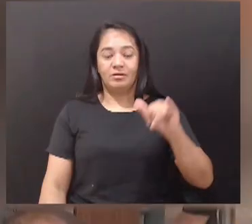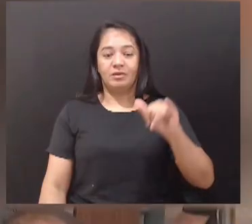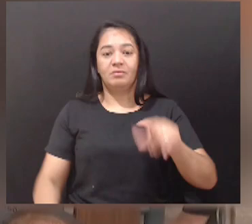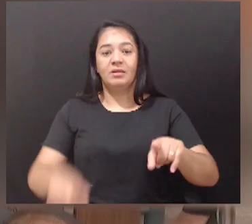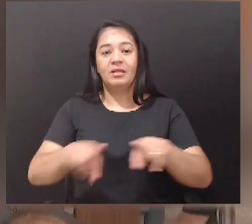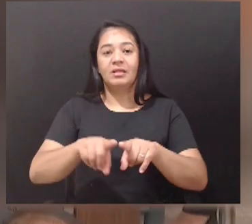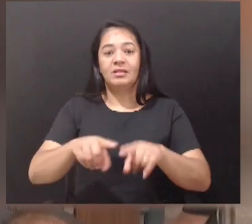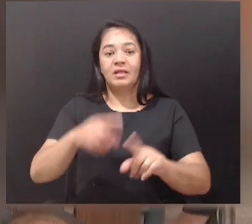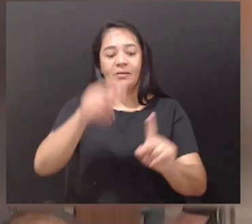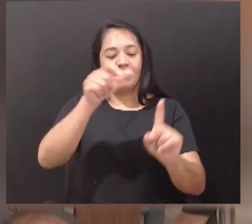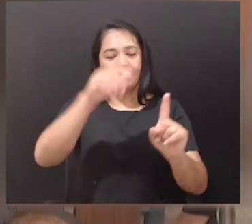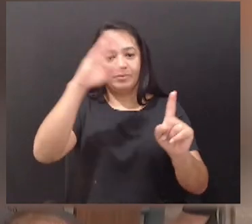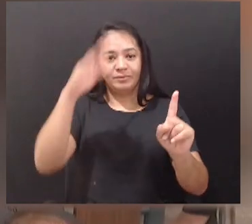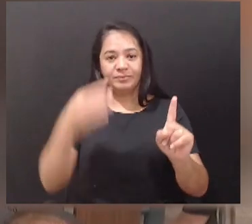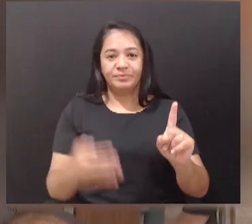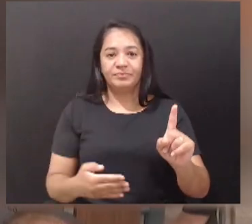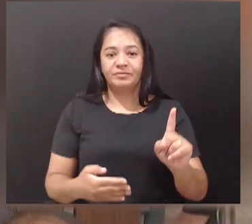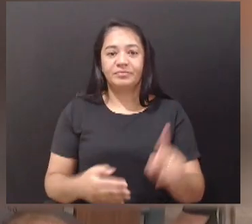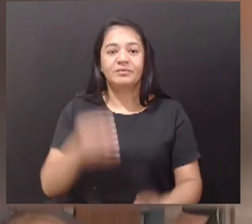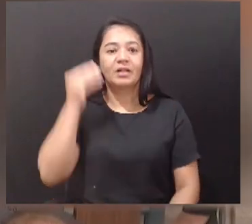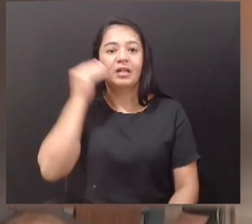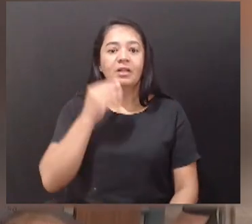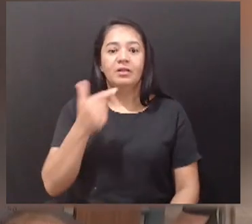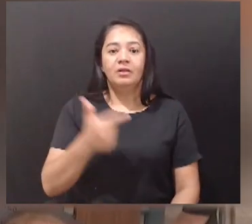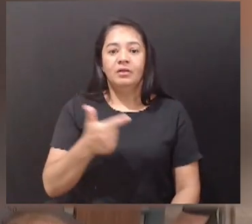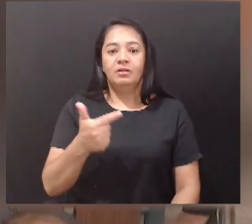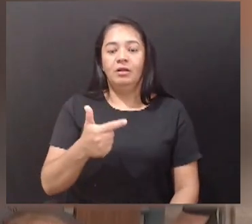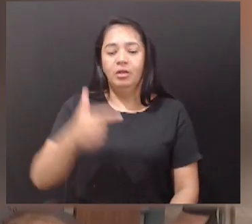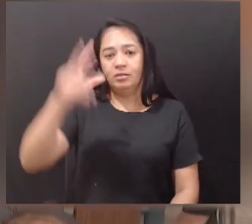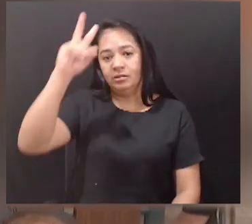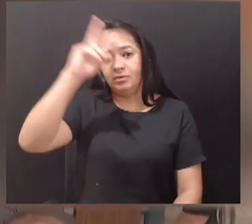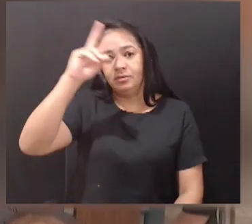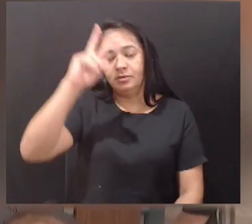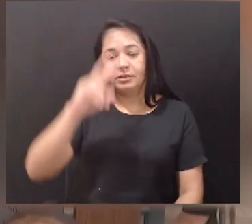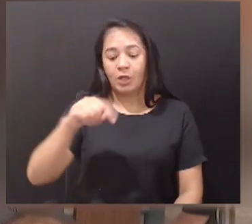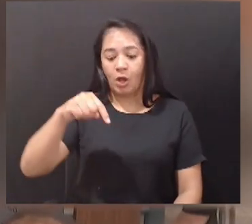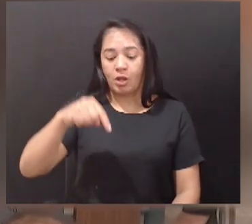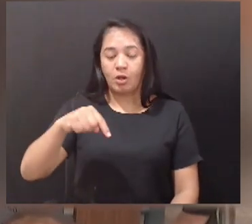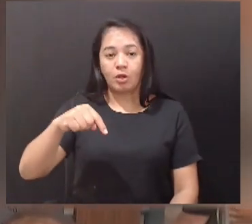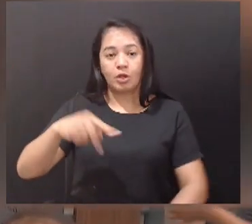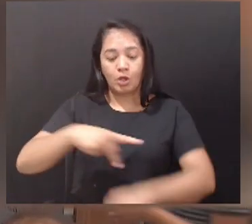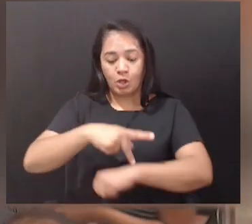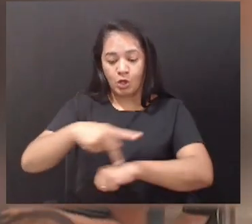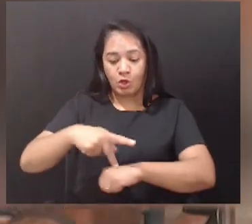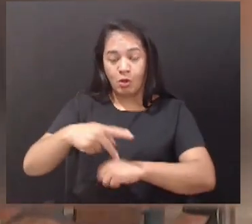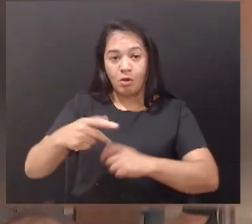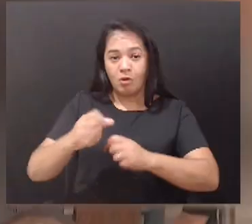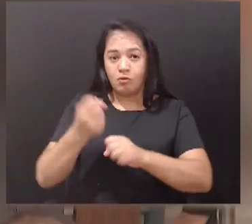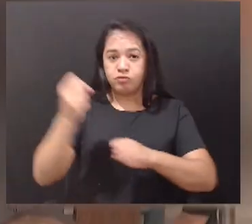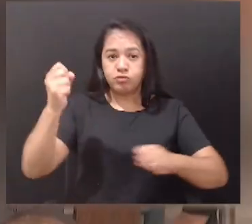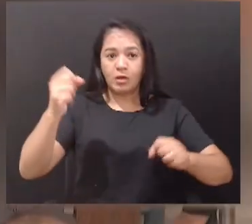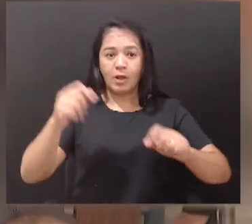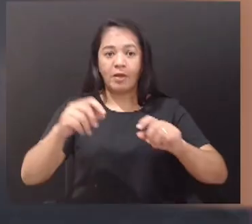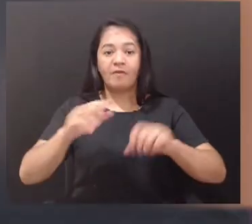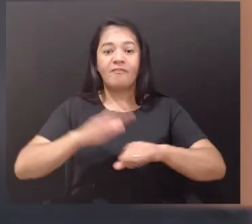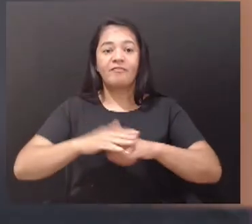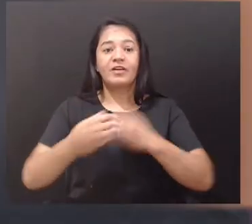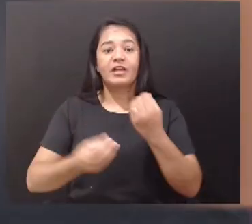homenageados. Dom Pedro II lembrava que um país grande se faz com gente com direitos.